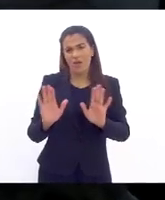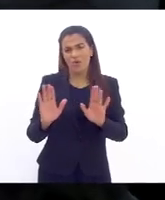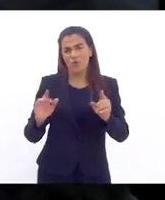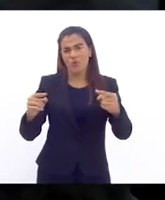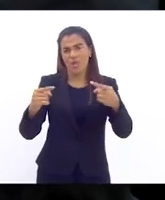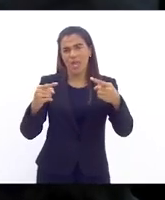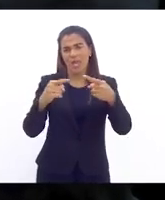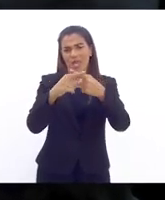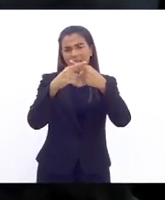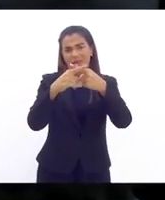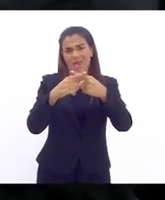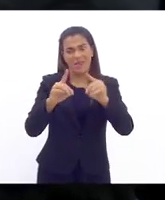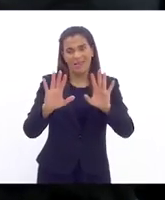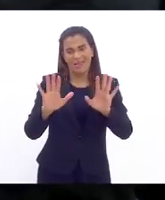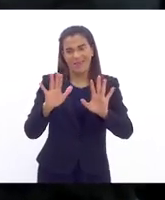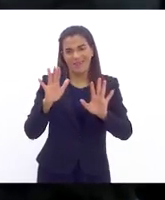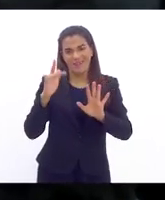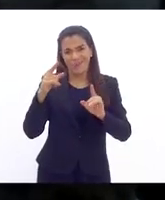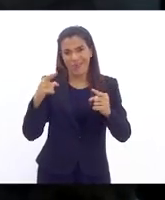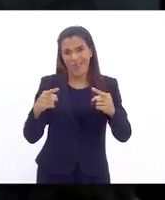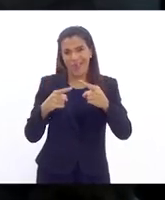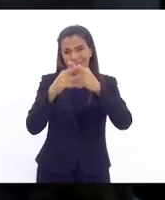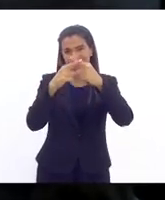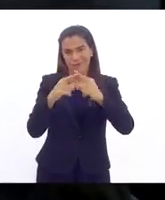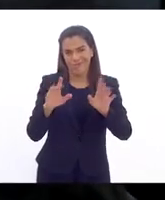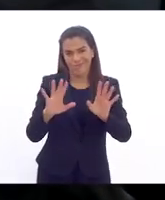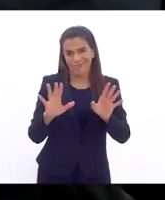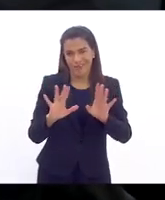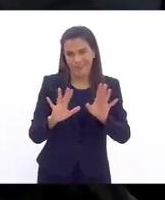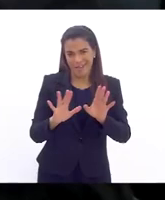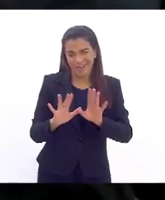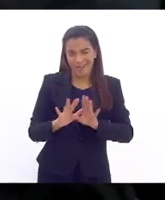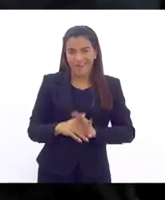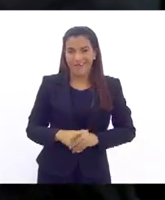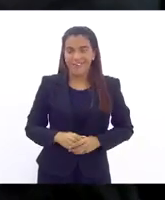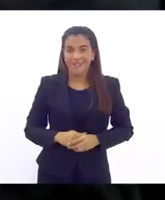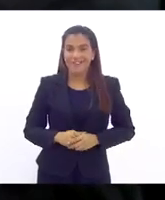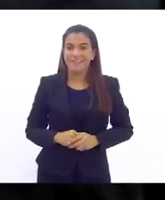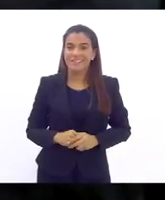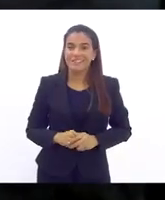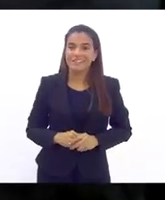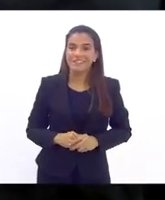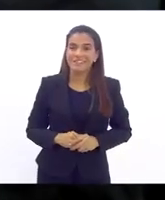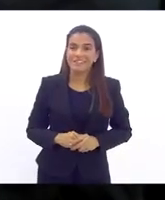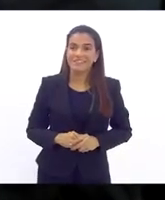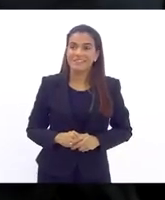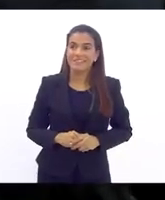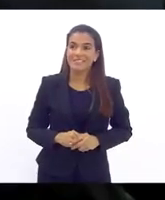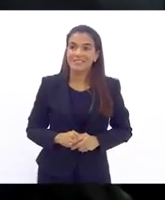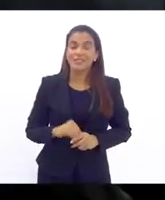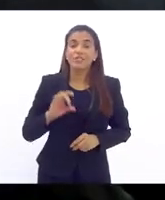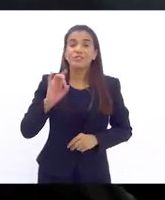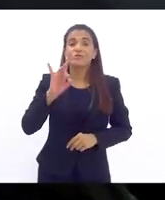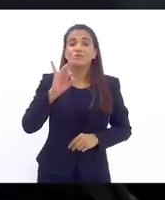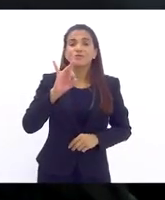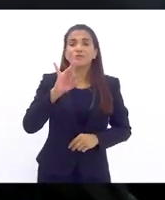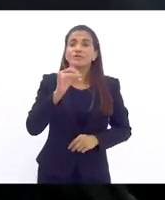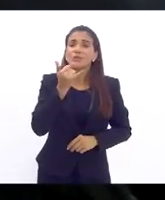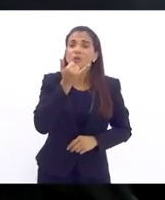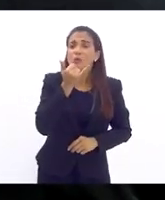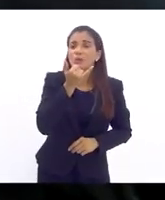cruzamento eu já tava até imaginando o Guará com amarelo só para gente